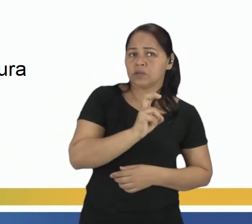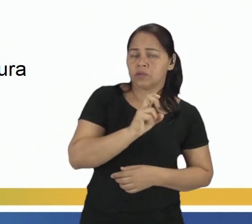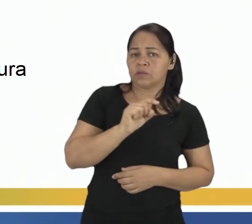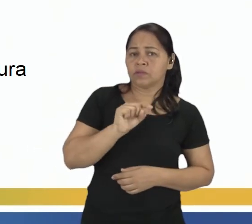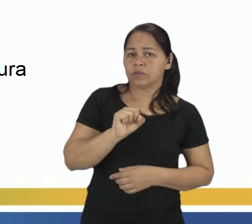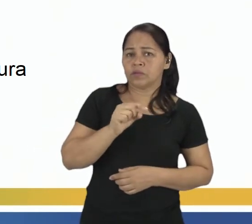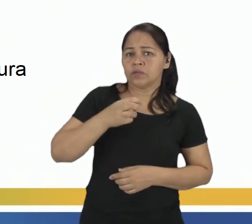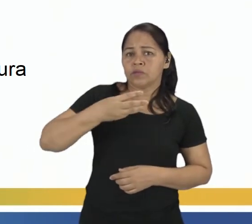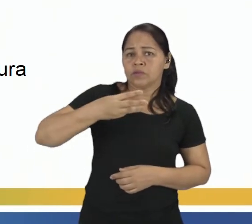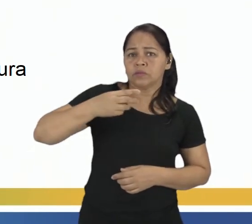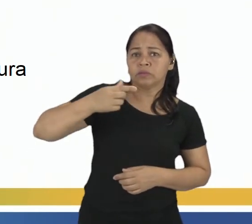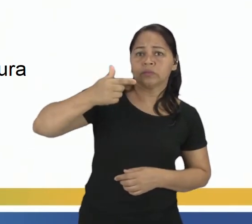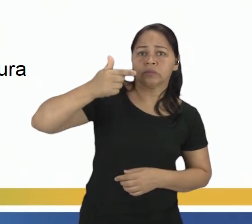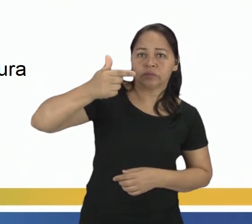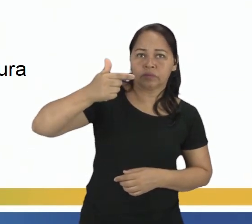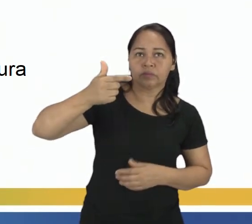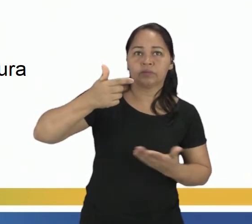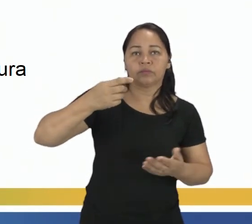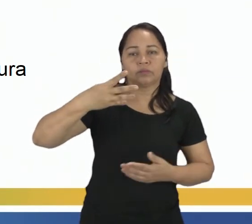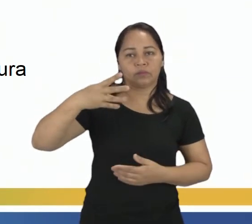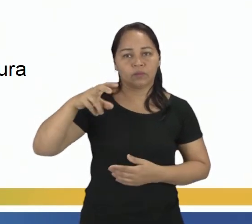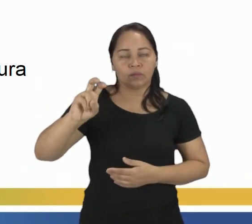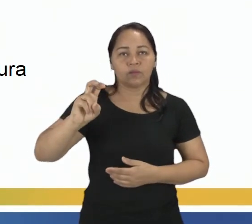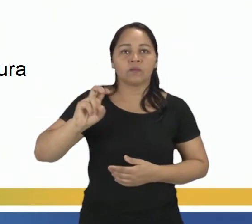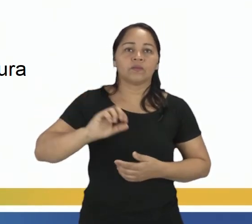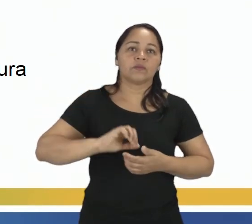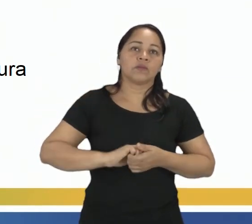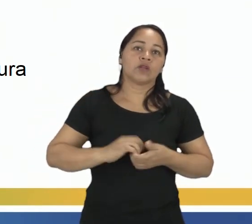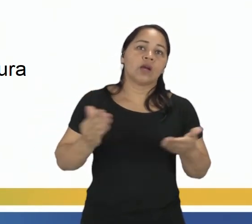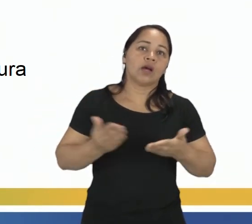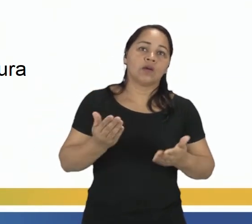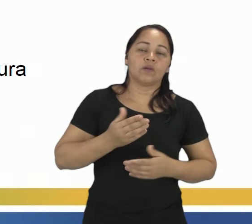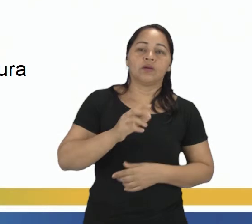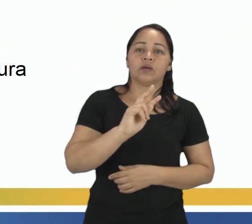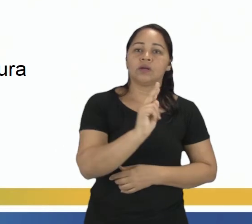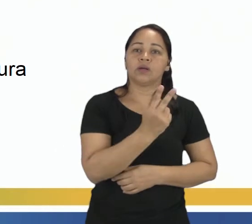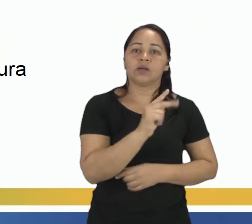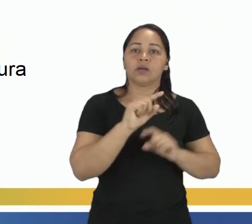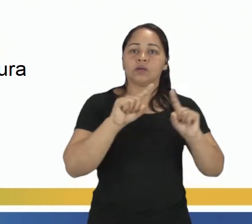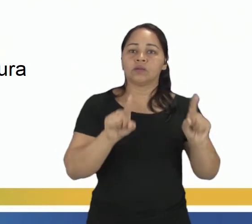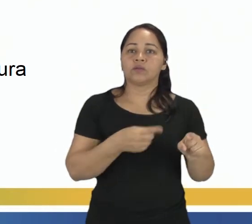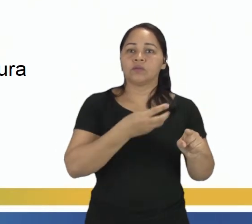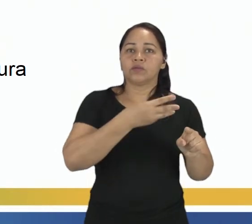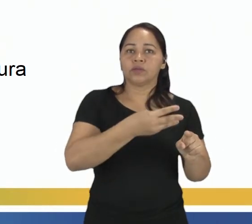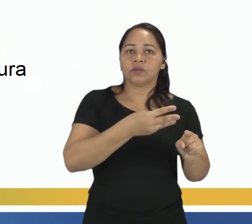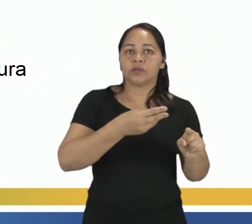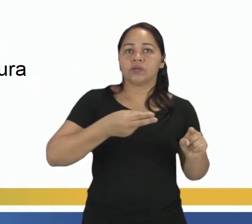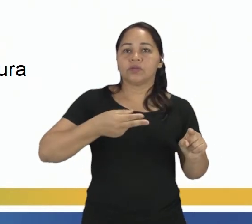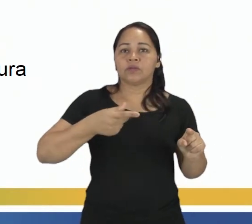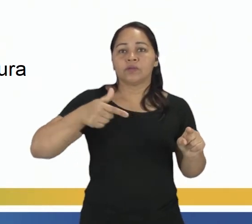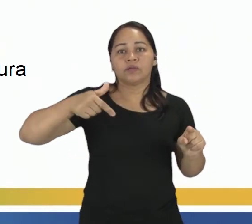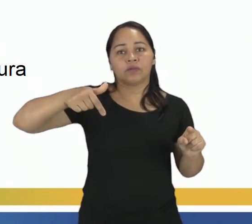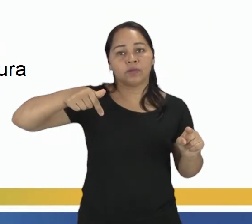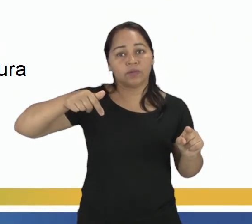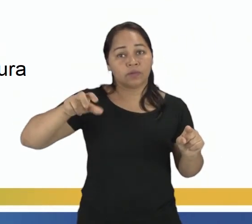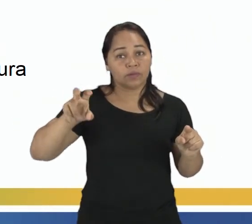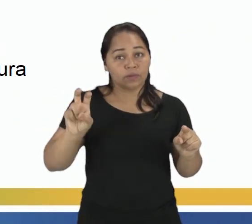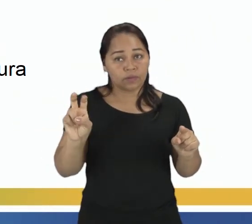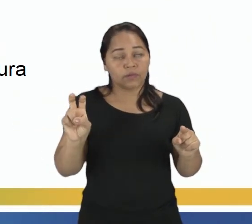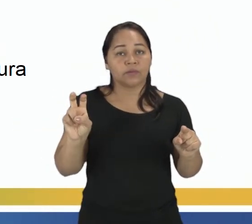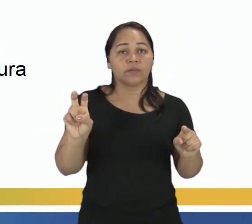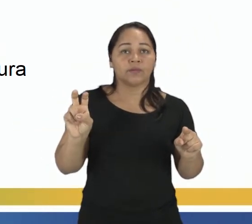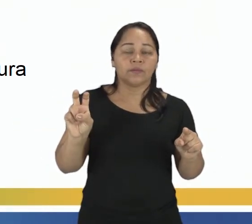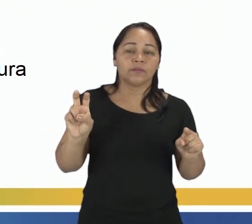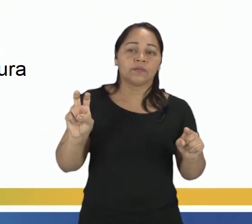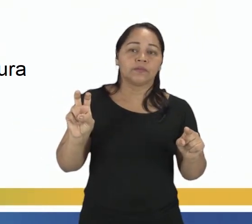h de 3, então, 120 menos 45 é igual a 75. Equivale a